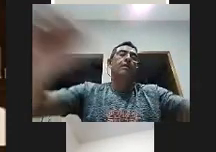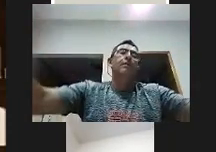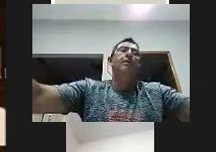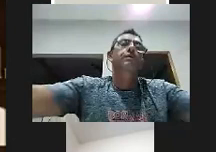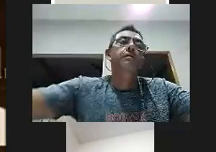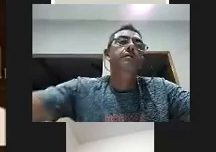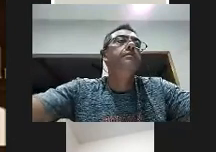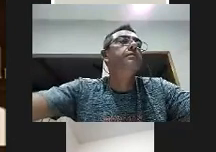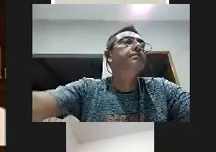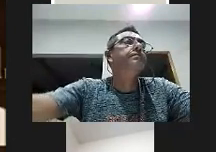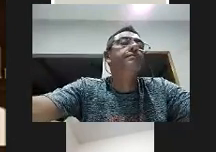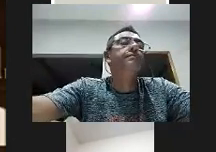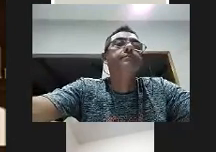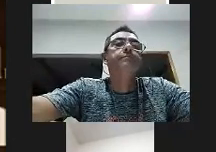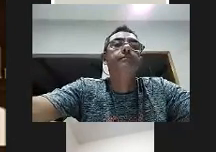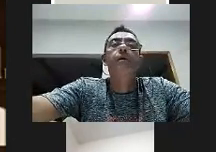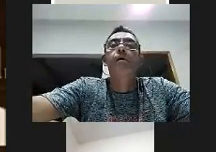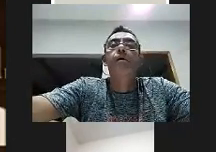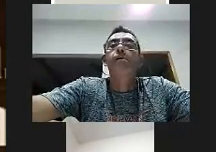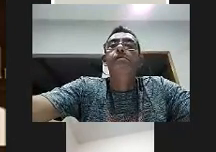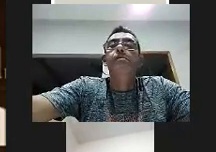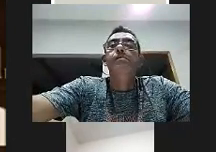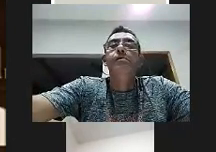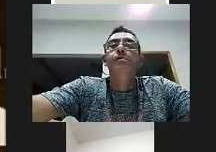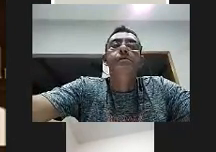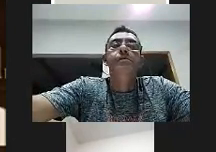preciso ter coragem para realizar. Você escolheu ser o cuidador de dor.